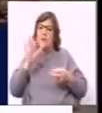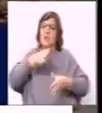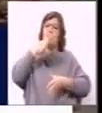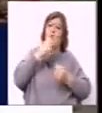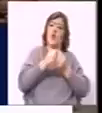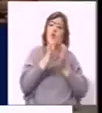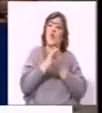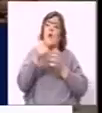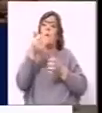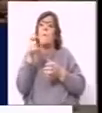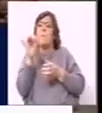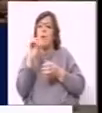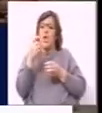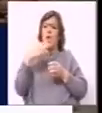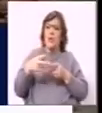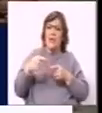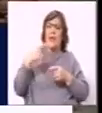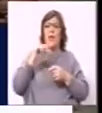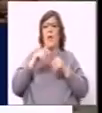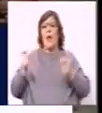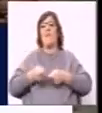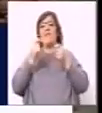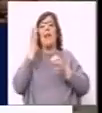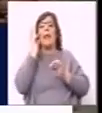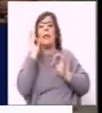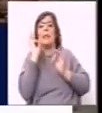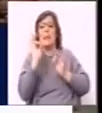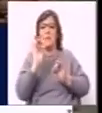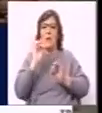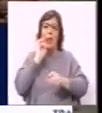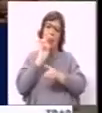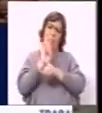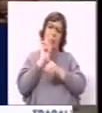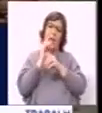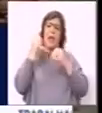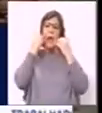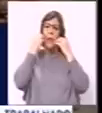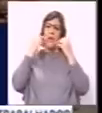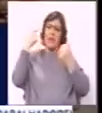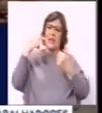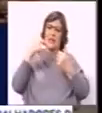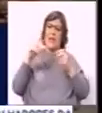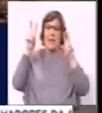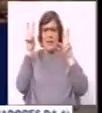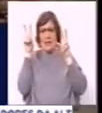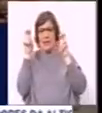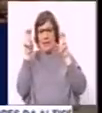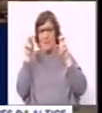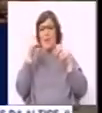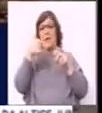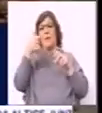biológica é sou bravo e uma forma típica e rotineira na galeria da biodiversidade é um tema